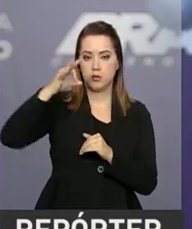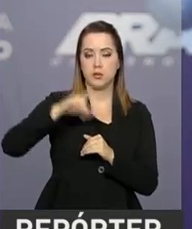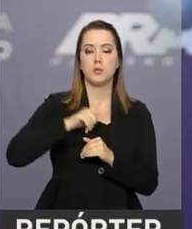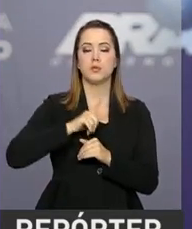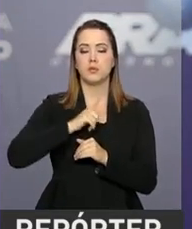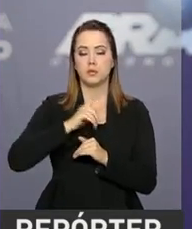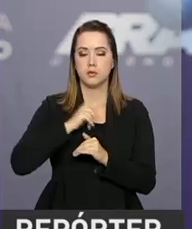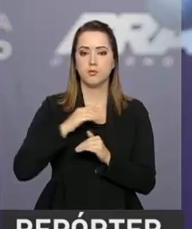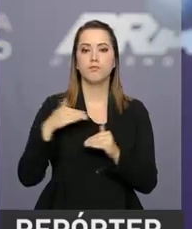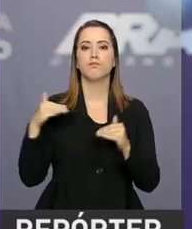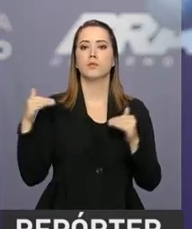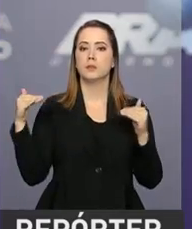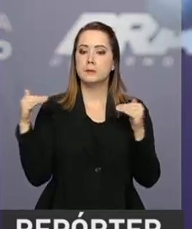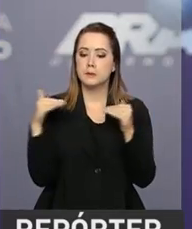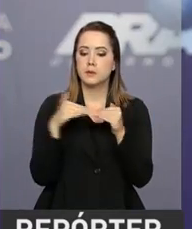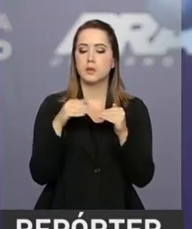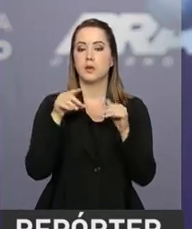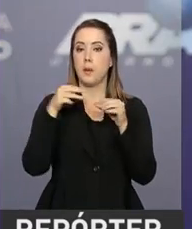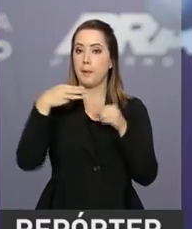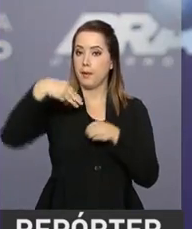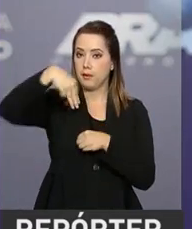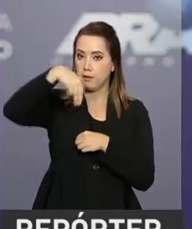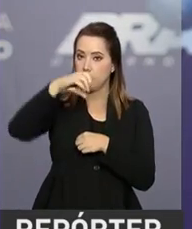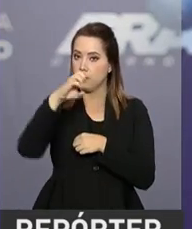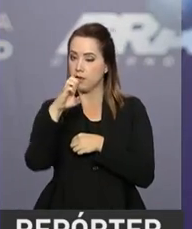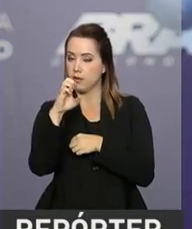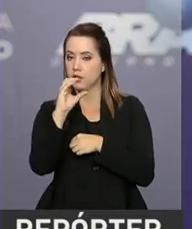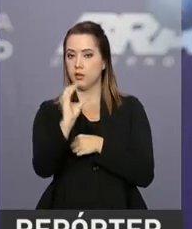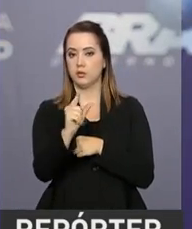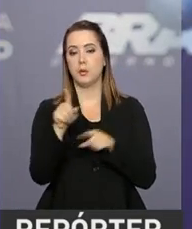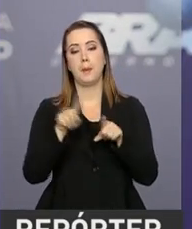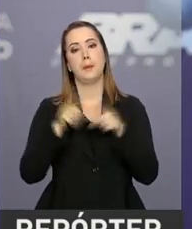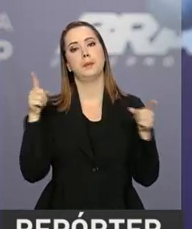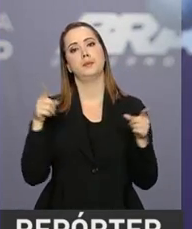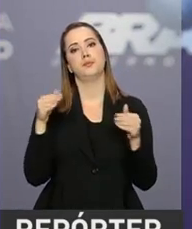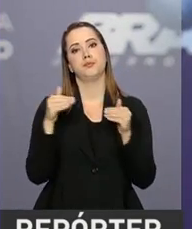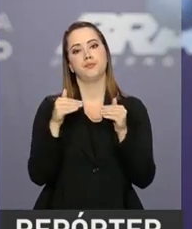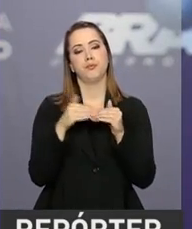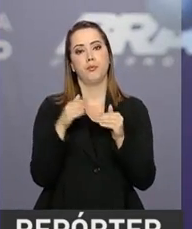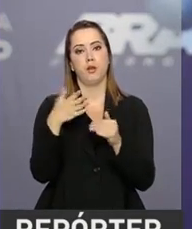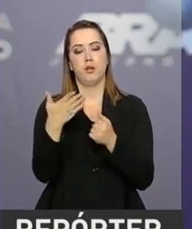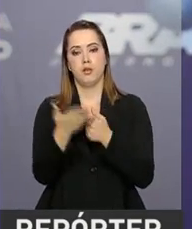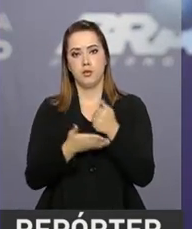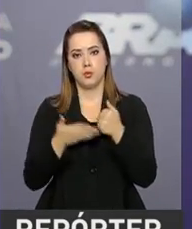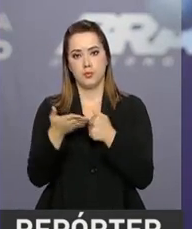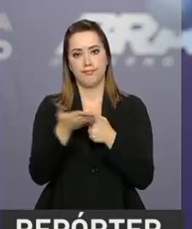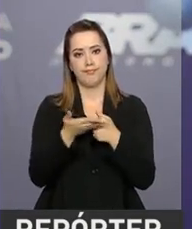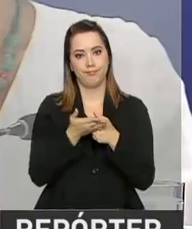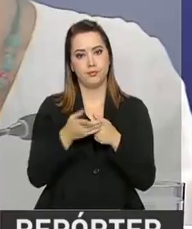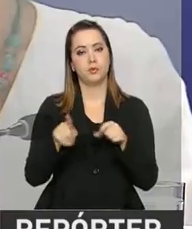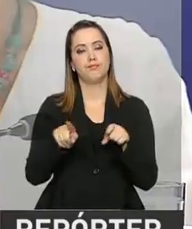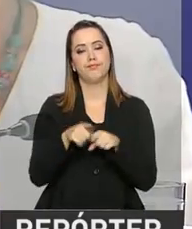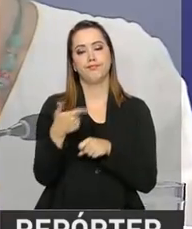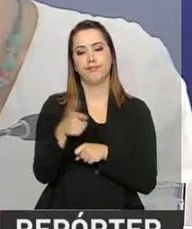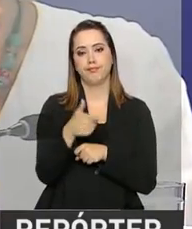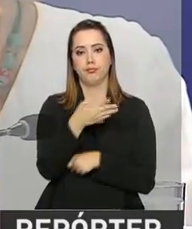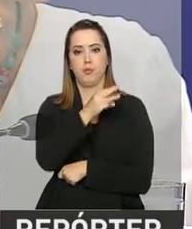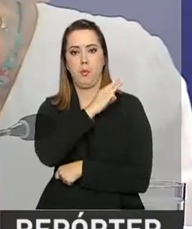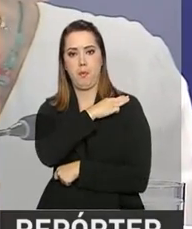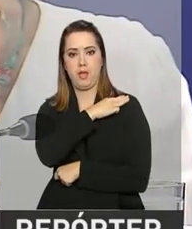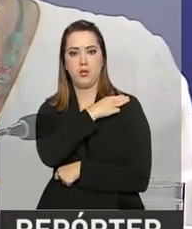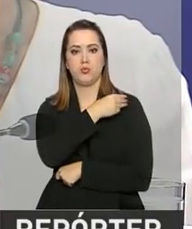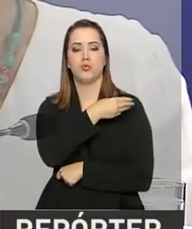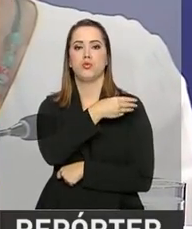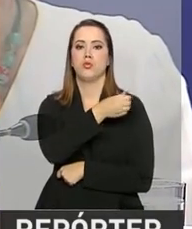determinado pelo Ministério da Educação já os anos finais do Ensino Fundamental e o ensino médio não atingiram a meta o quadro da Educação